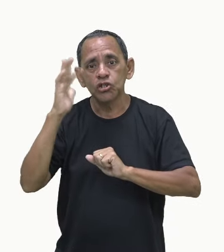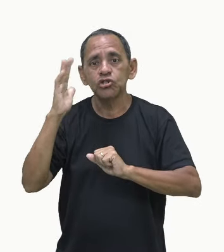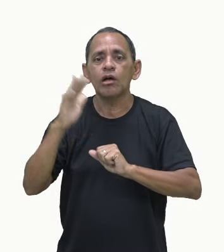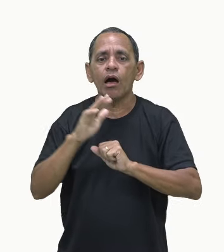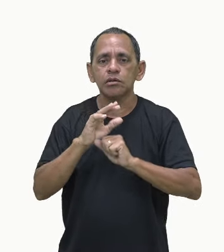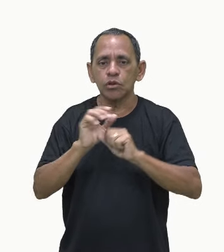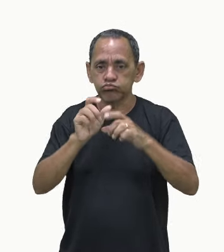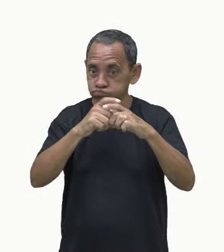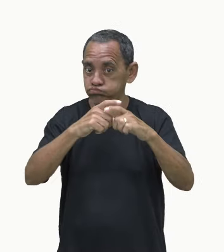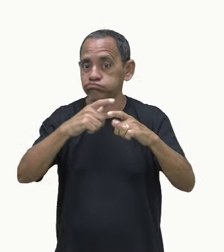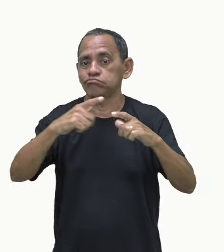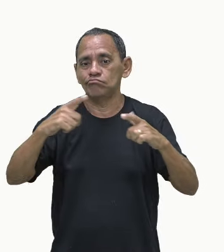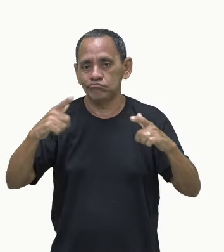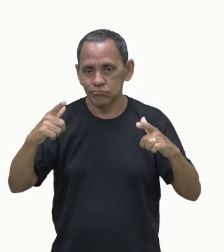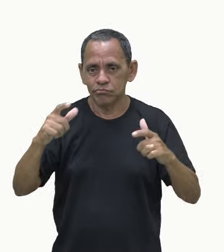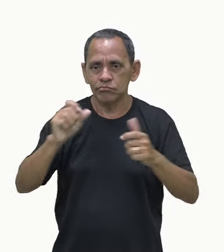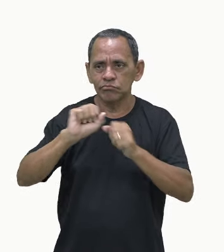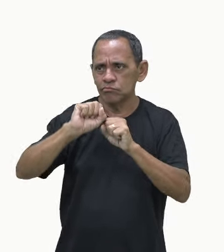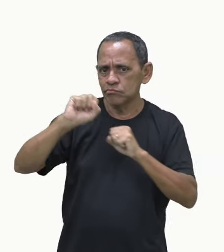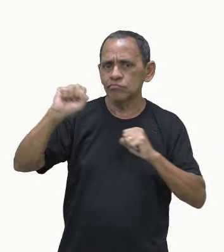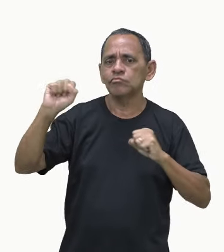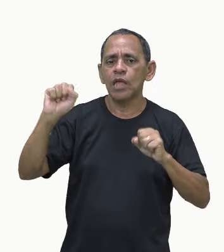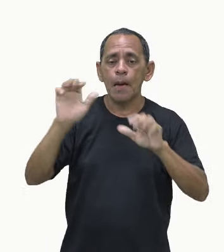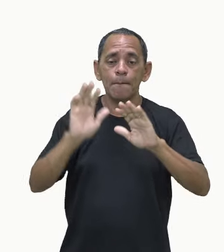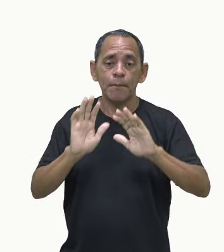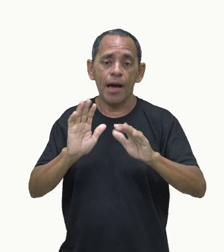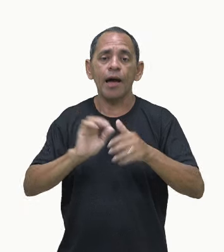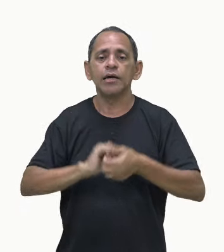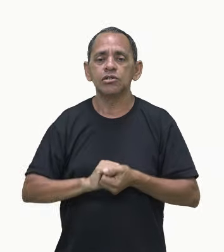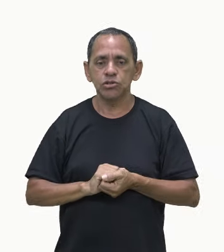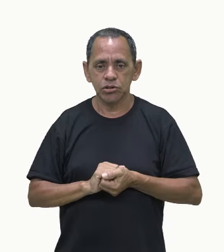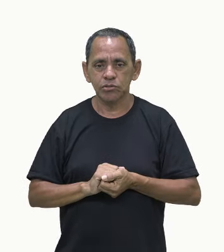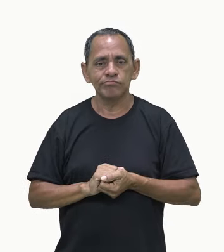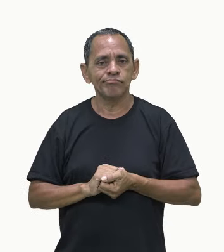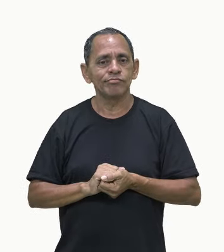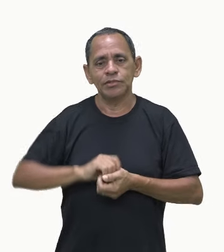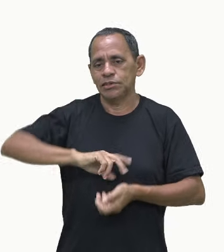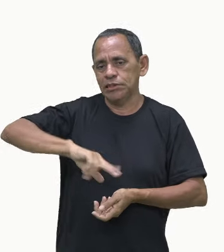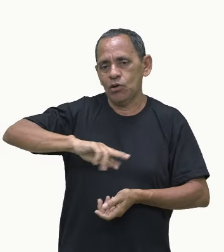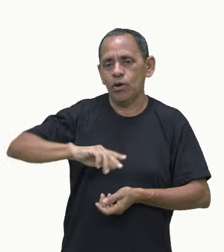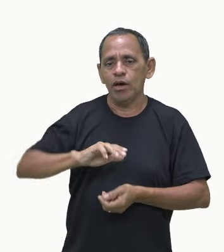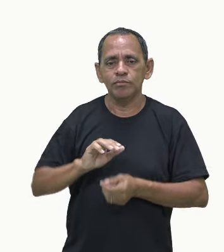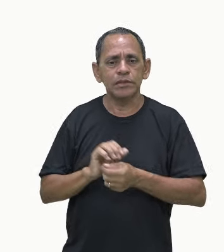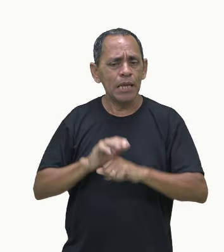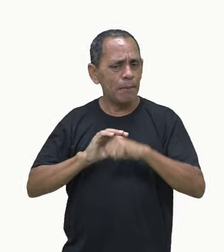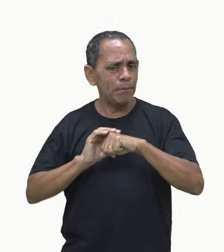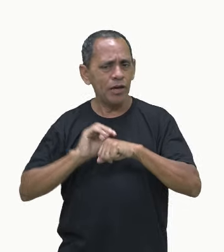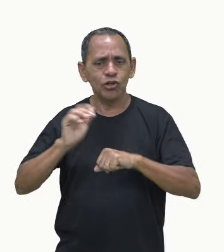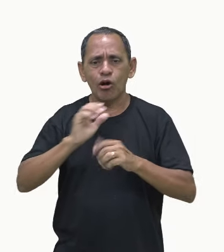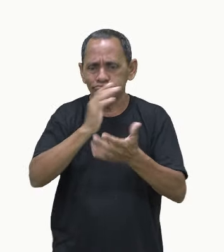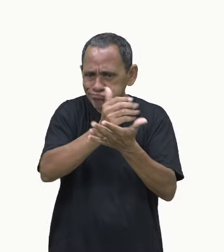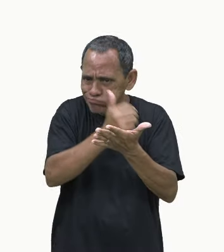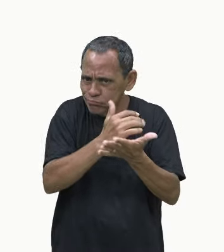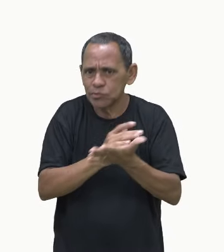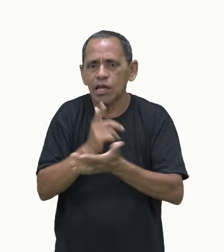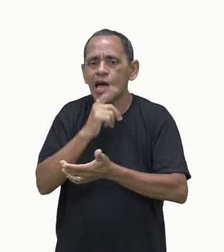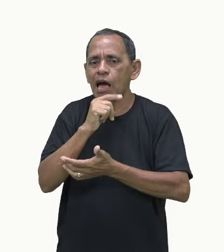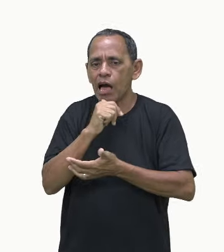grandes, tem uma proporção maior na superfície da Terra, mas não, a maior parte é de água e elas